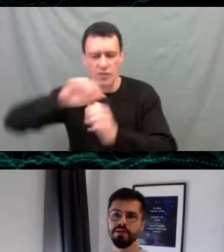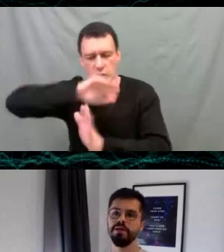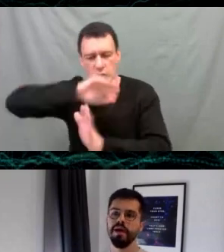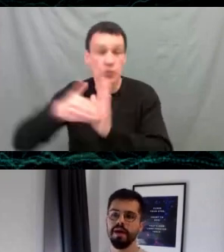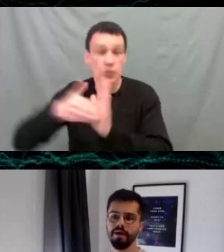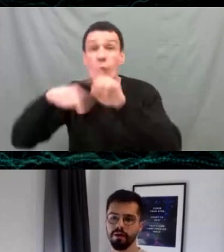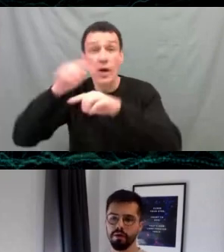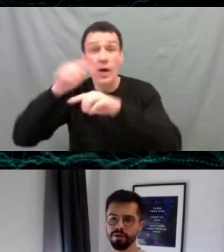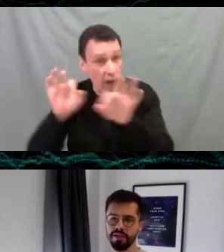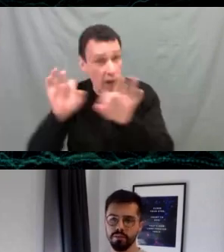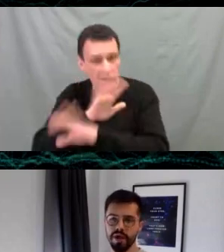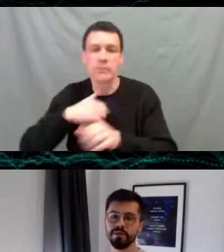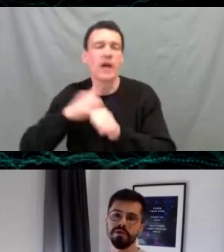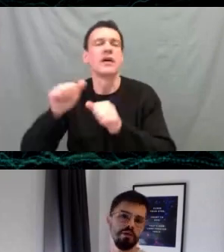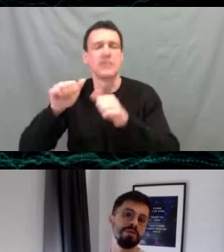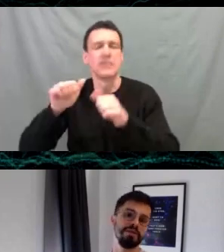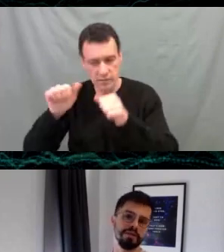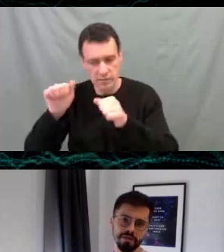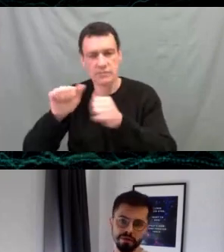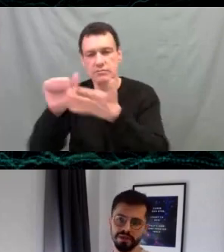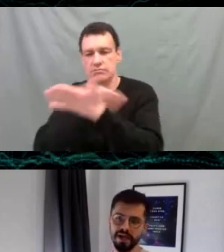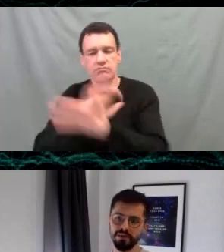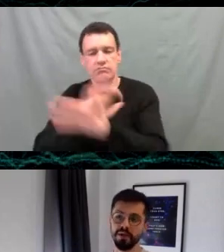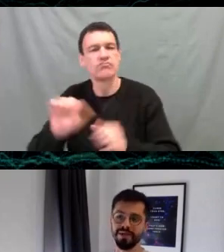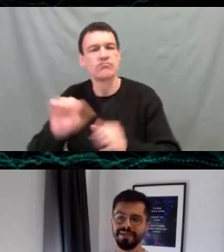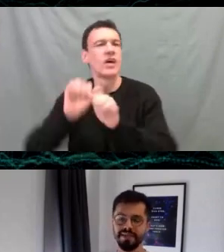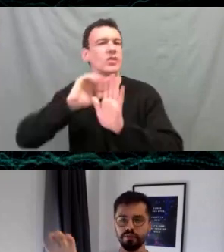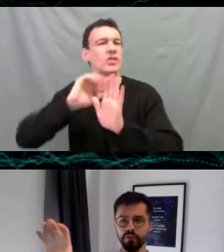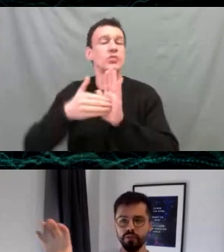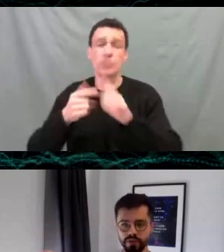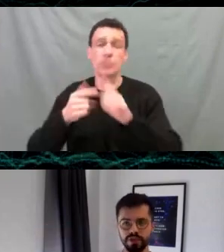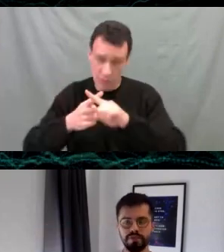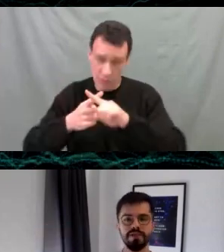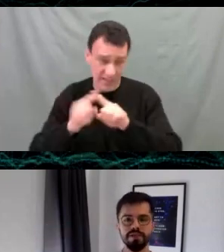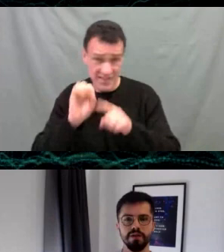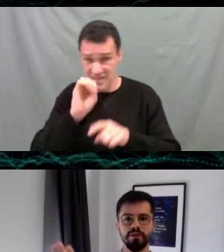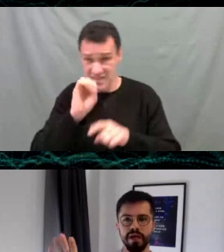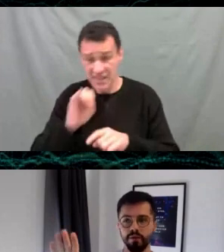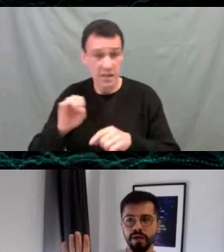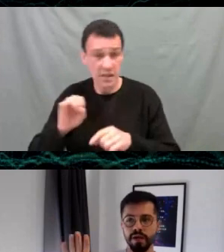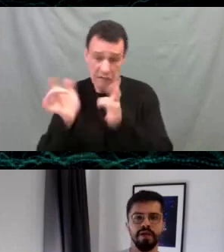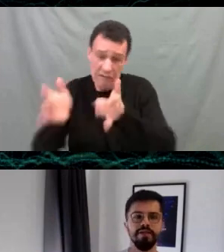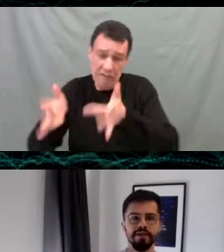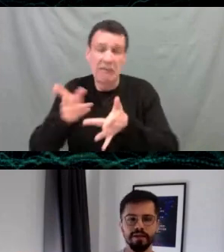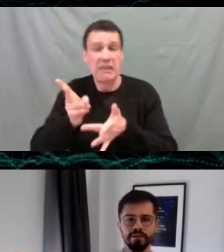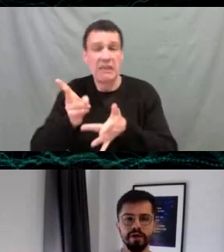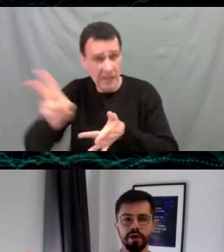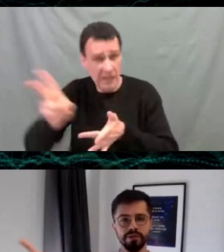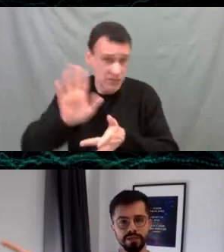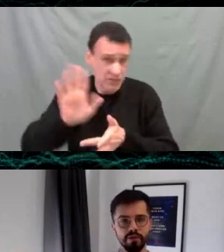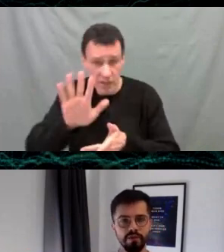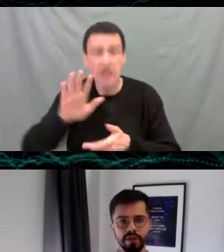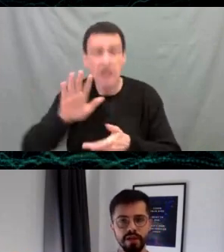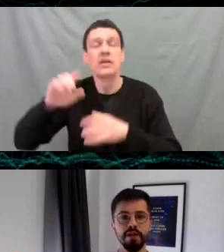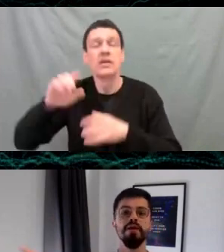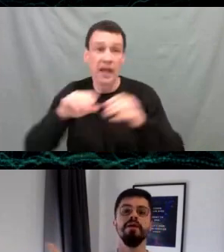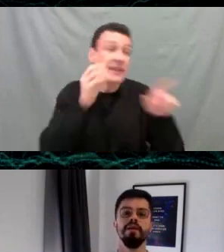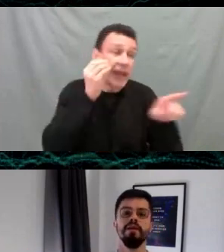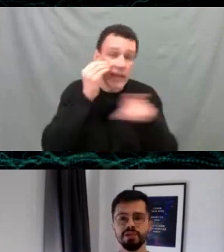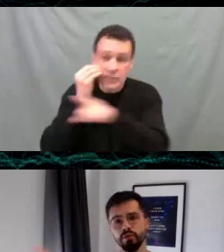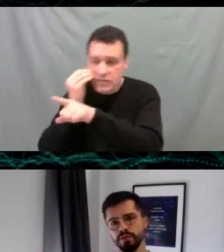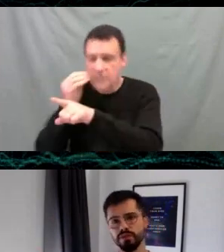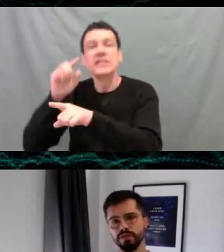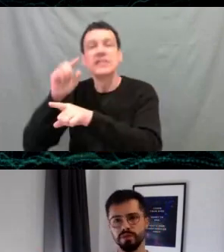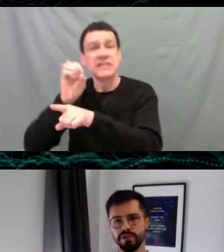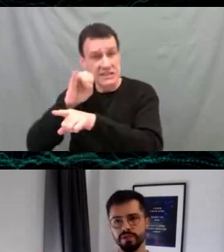não utilizar o recurso da doença e quando ele não precisa ser utilizado então assim se estiver sendo executado nesse lugar que vocês estão vendo